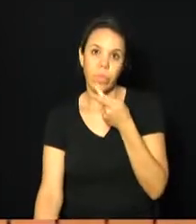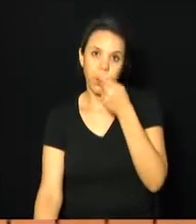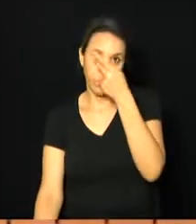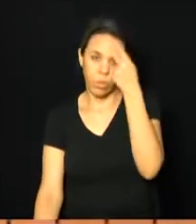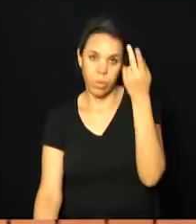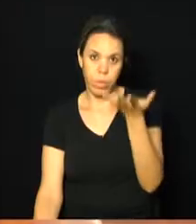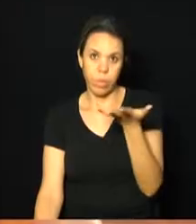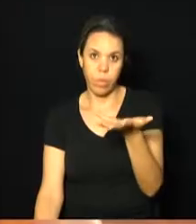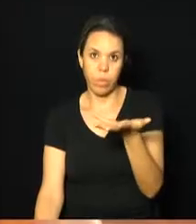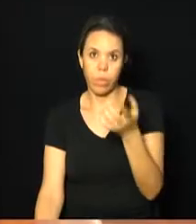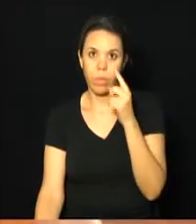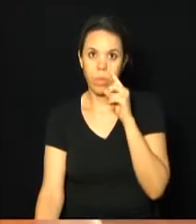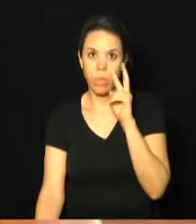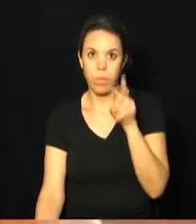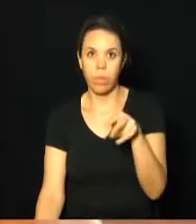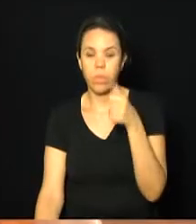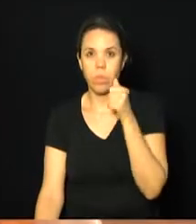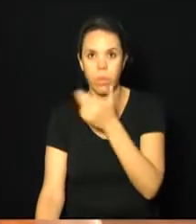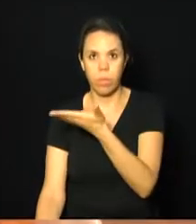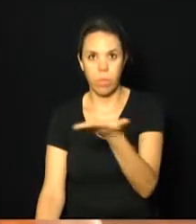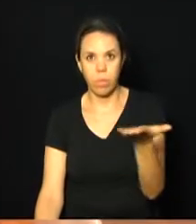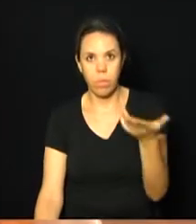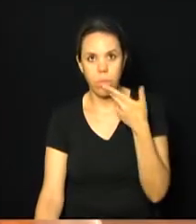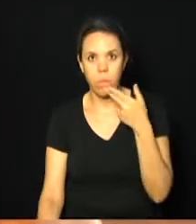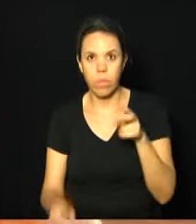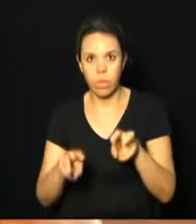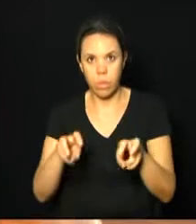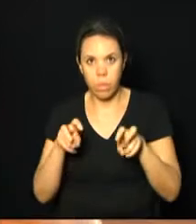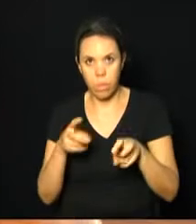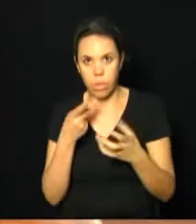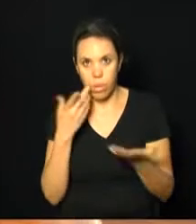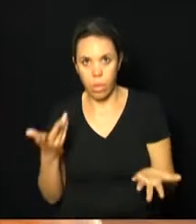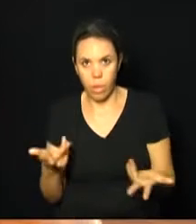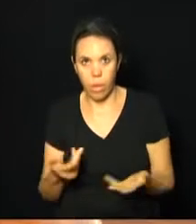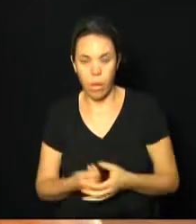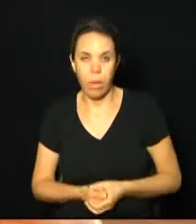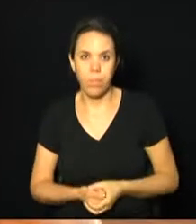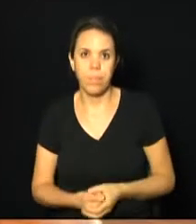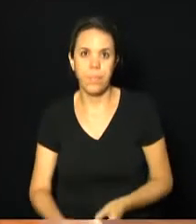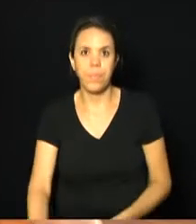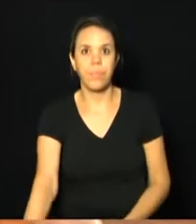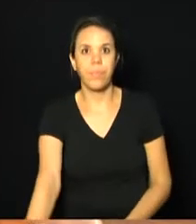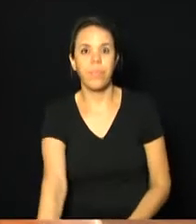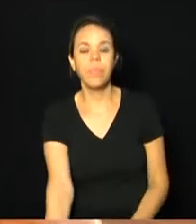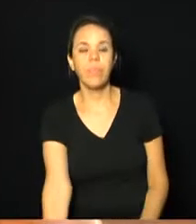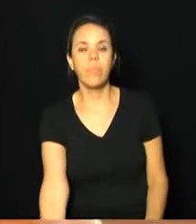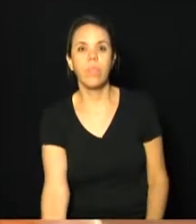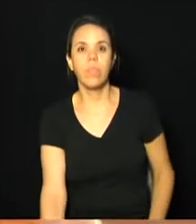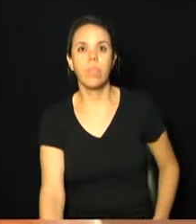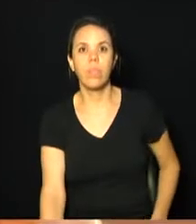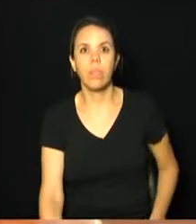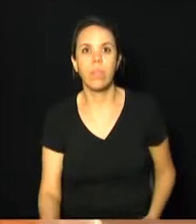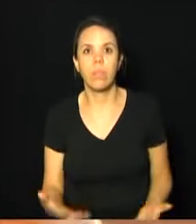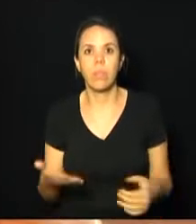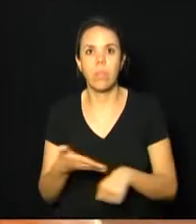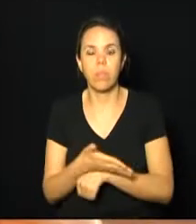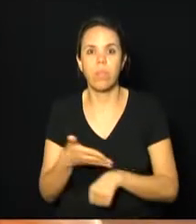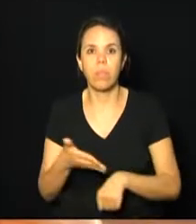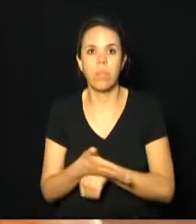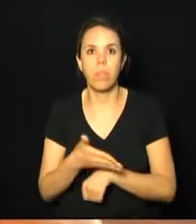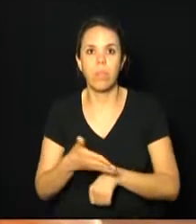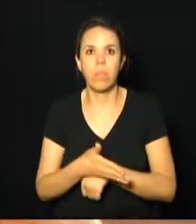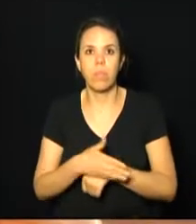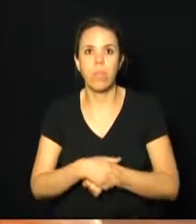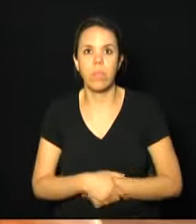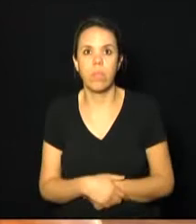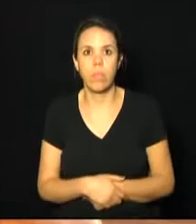Eu queria ver se as meninas que estão aí na plateia... o pessoal aí que quer participar, quer falar alguma